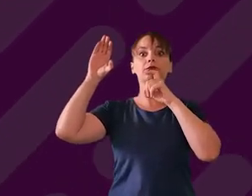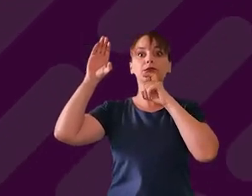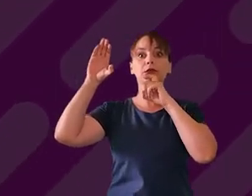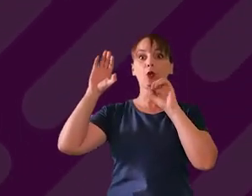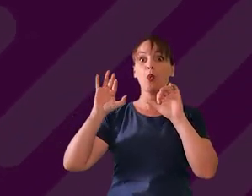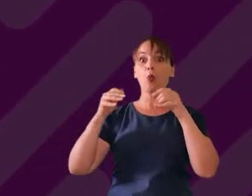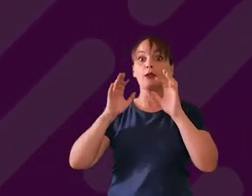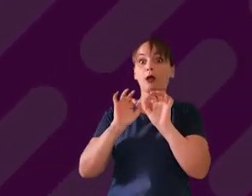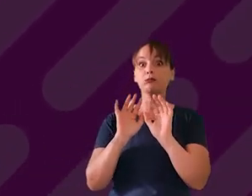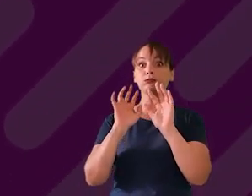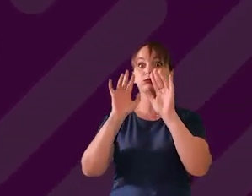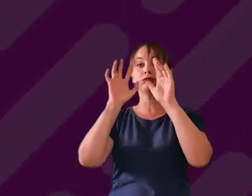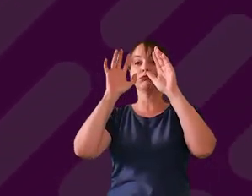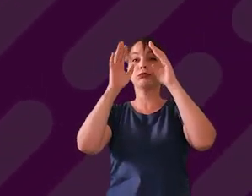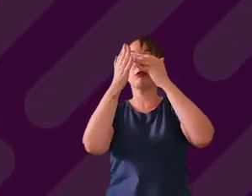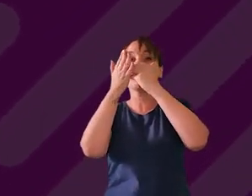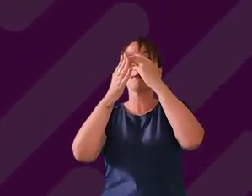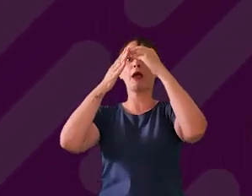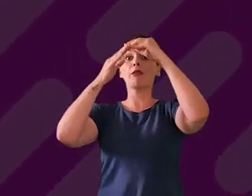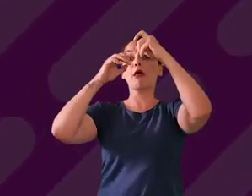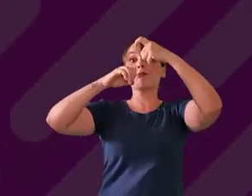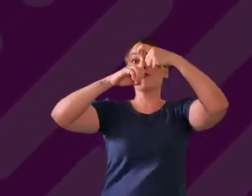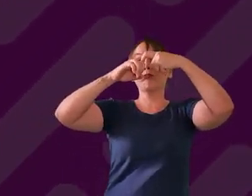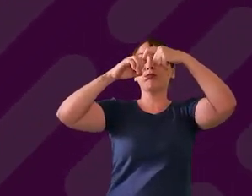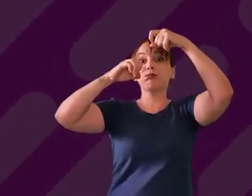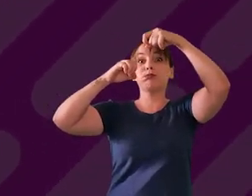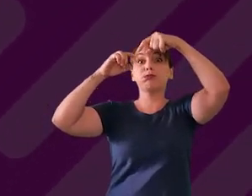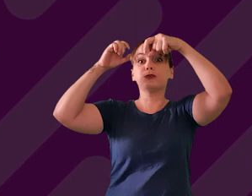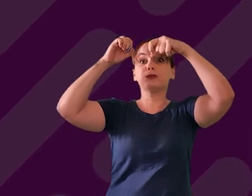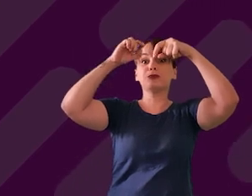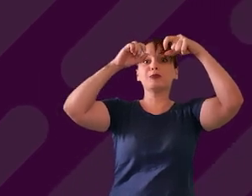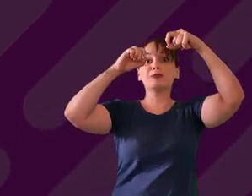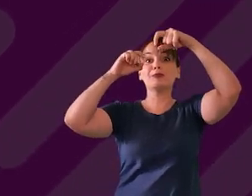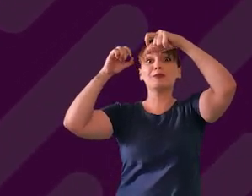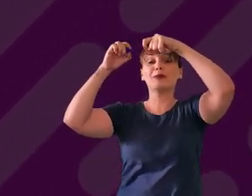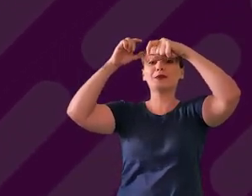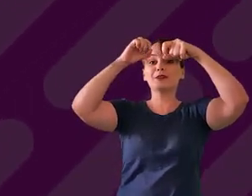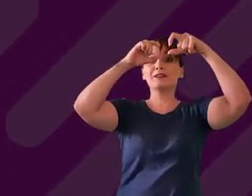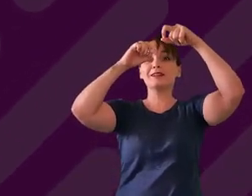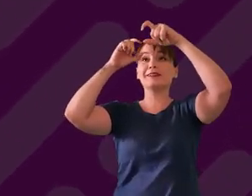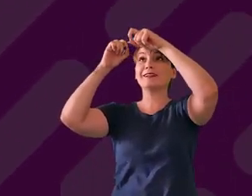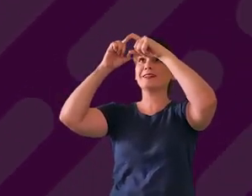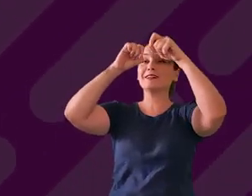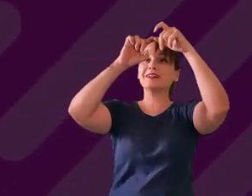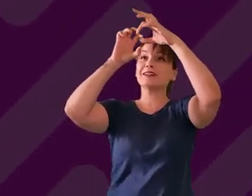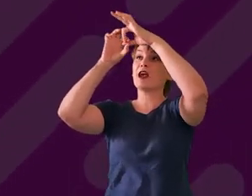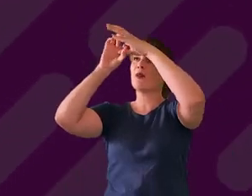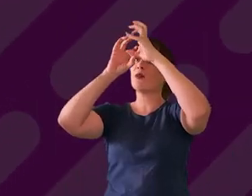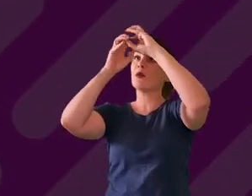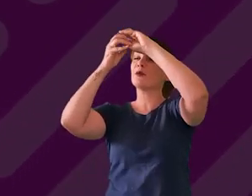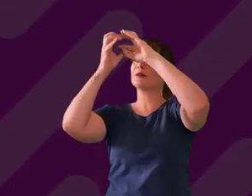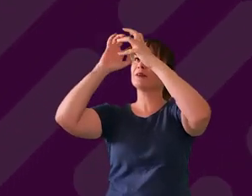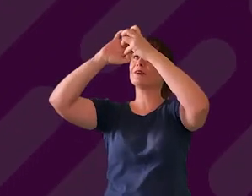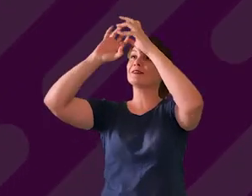vapor começa a esfriar e vai se transformando em pequenas gotinhas de água que formam as nuvens. Essa